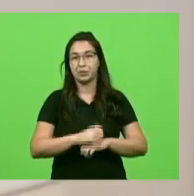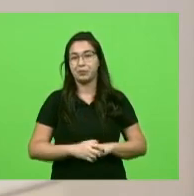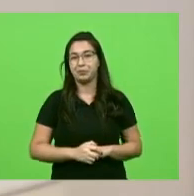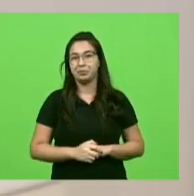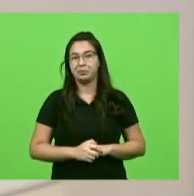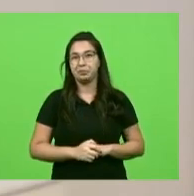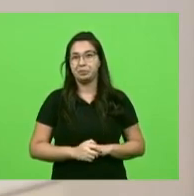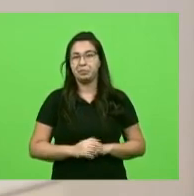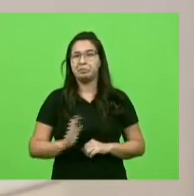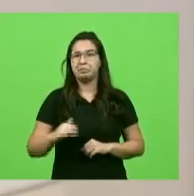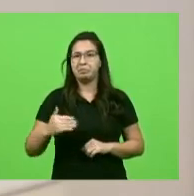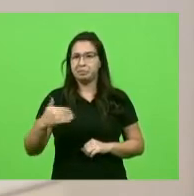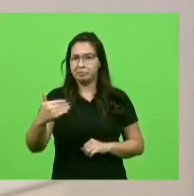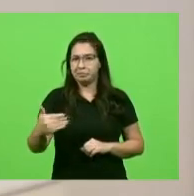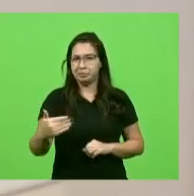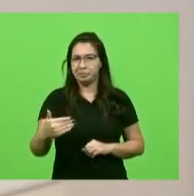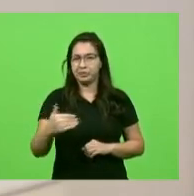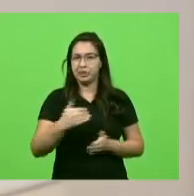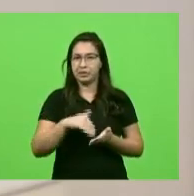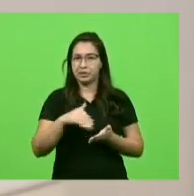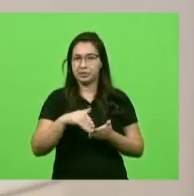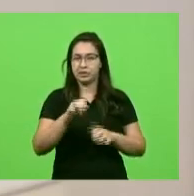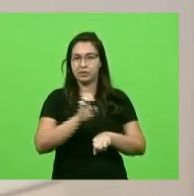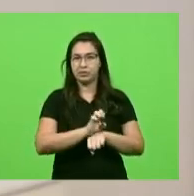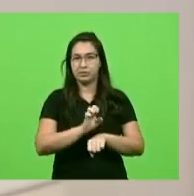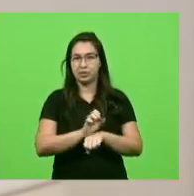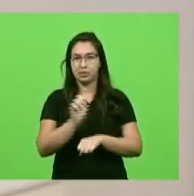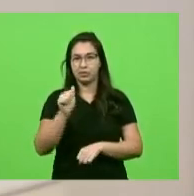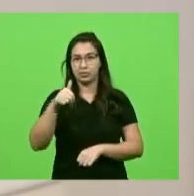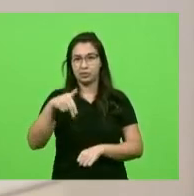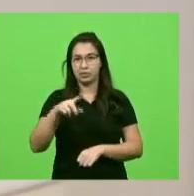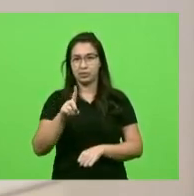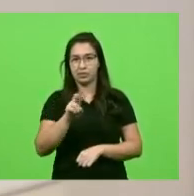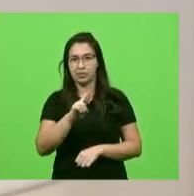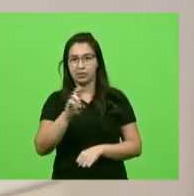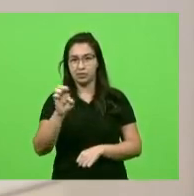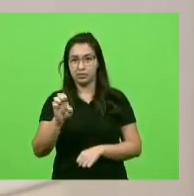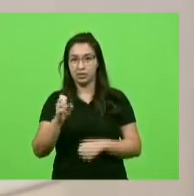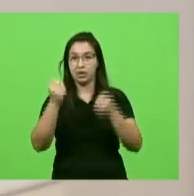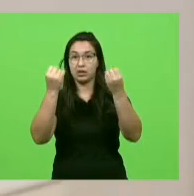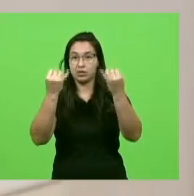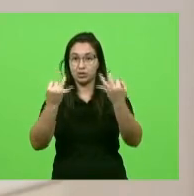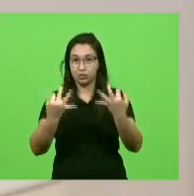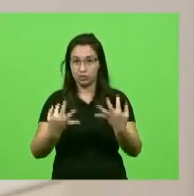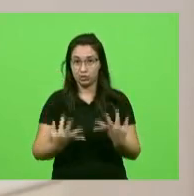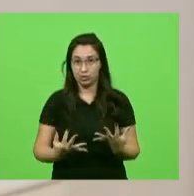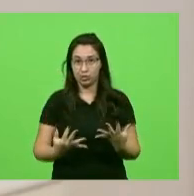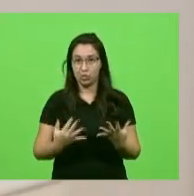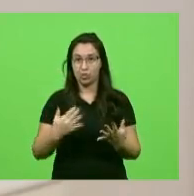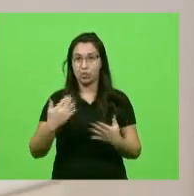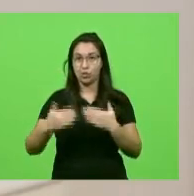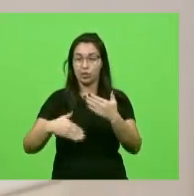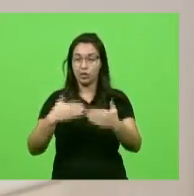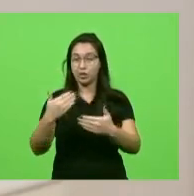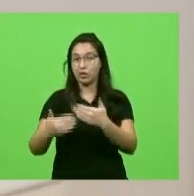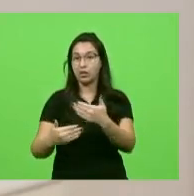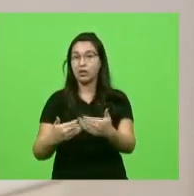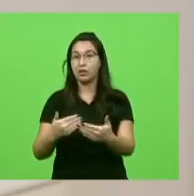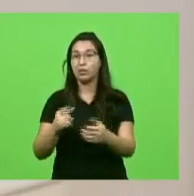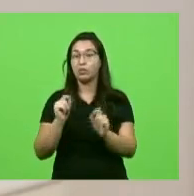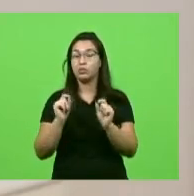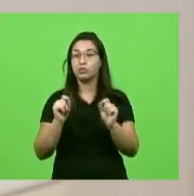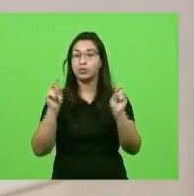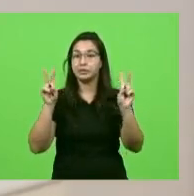o secretário do Estado da Saúde, senhor André Mota Ribeiro, prestou esclarecimentos complementares no sentido de que, abre